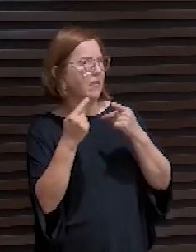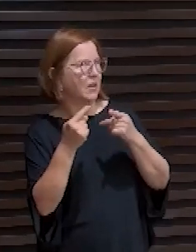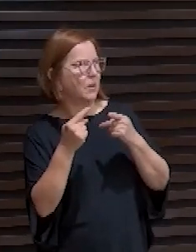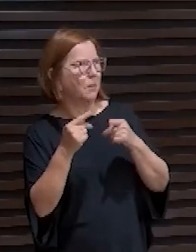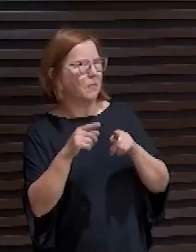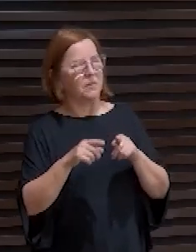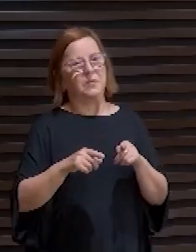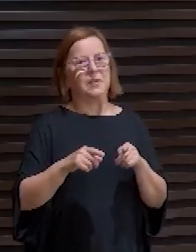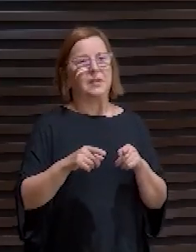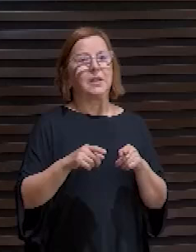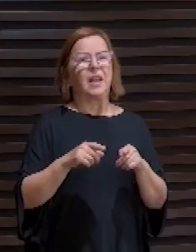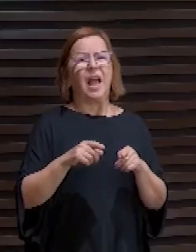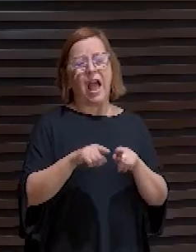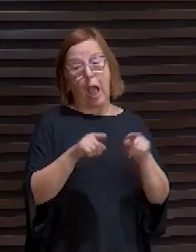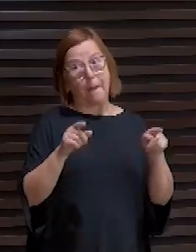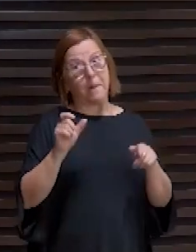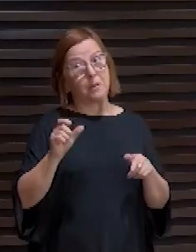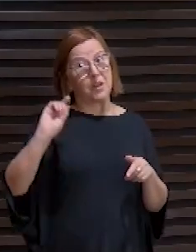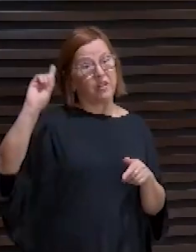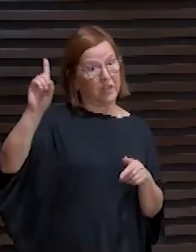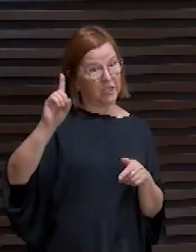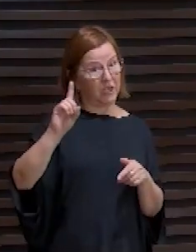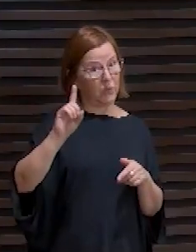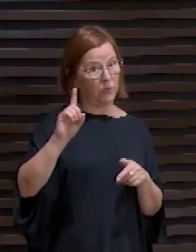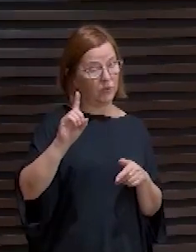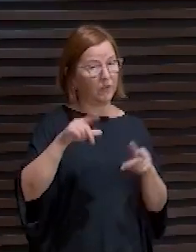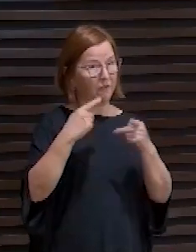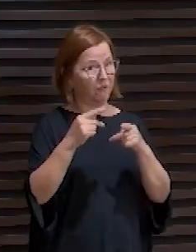jeito que quiser, na verdade. Tudo é muito relativo, cada um tem a sua verdade.